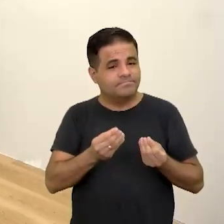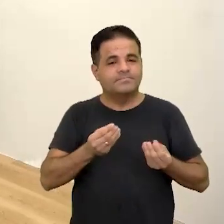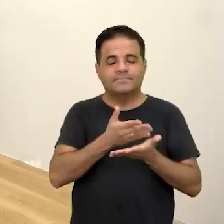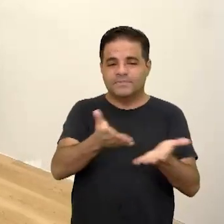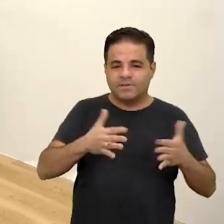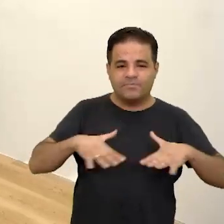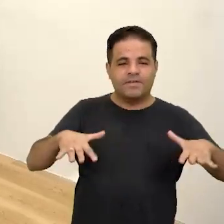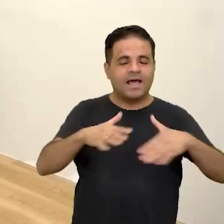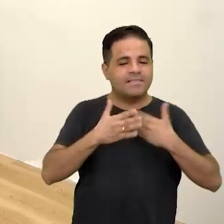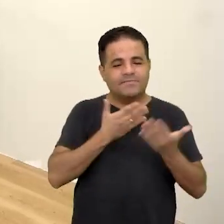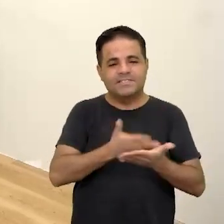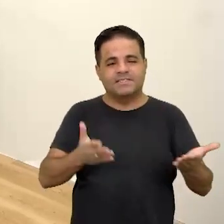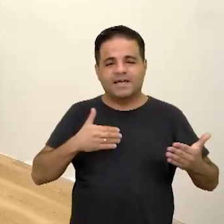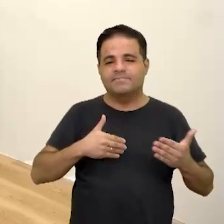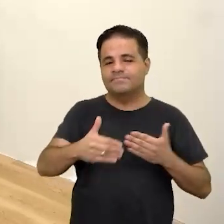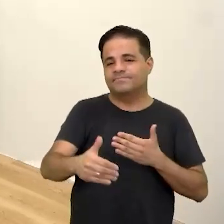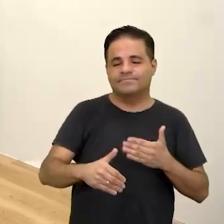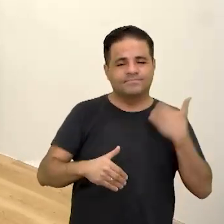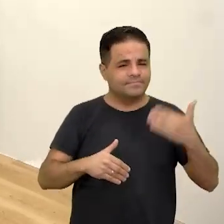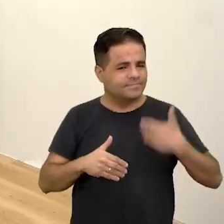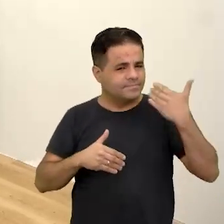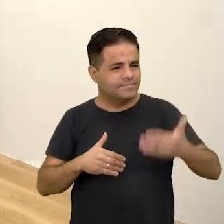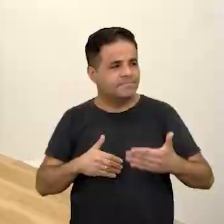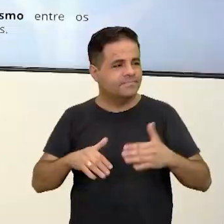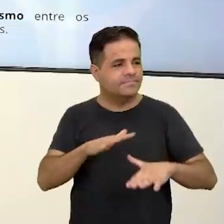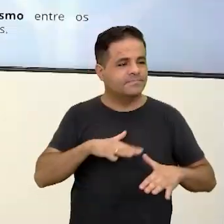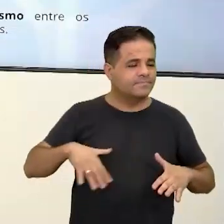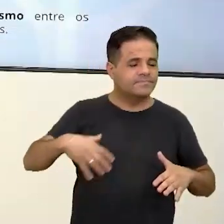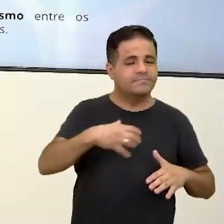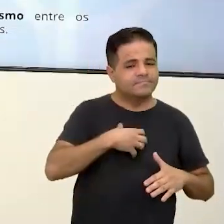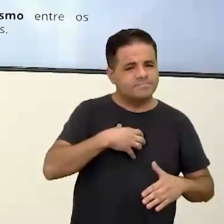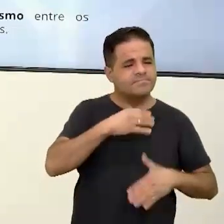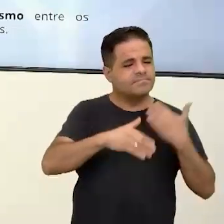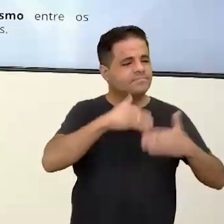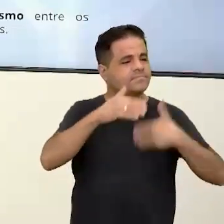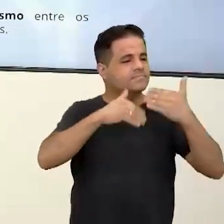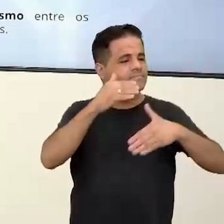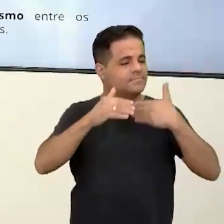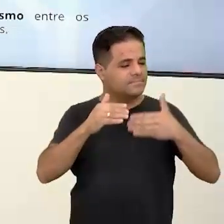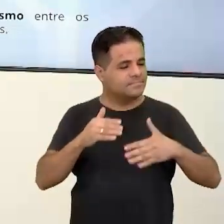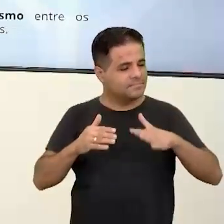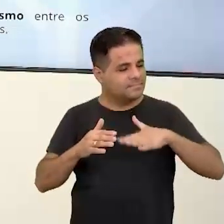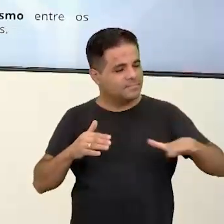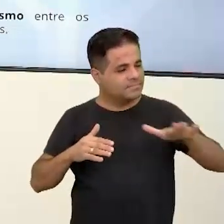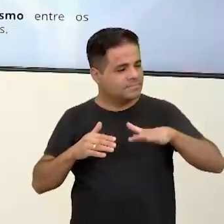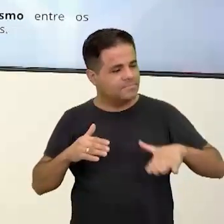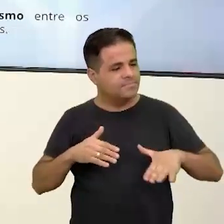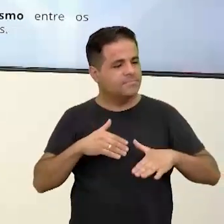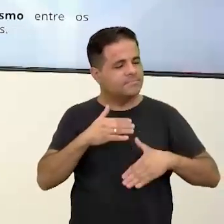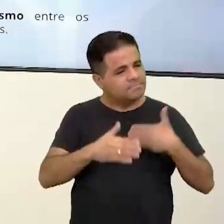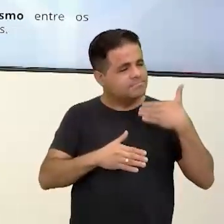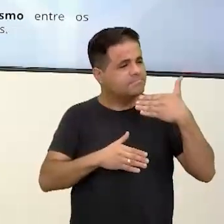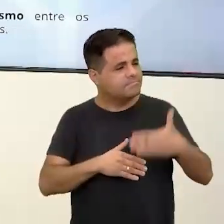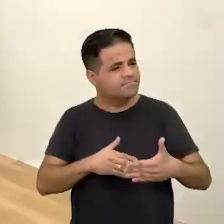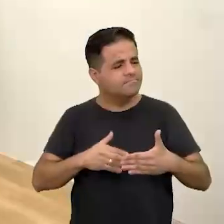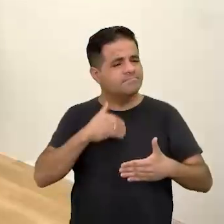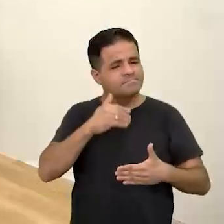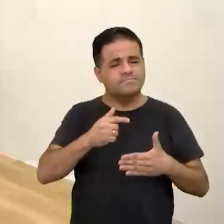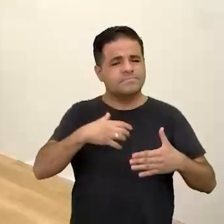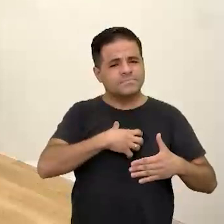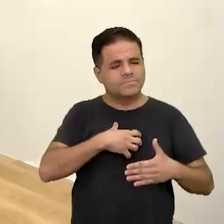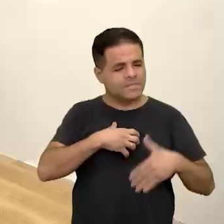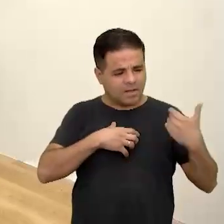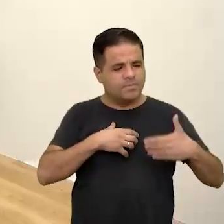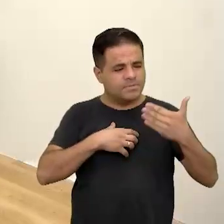né, pelo mundo há milhares, milhões de anos. Né? Esse processo é incrível. Mas também nós temos a oralidade, a maneira que